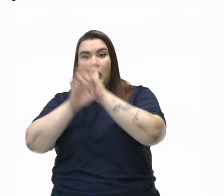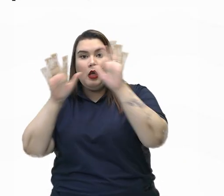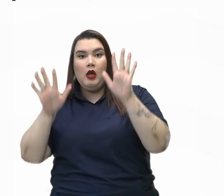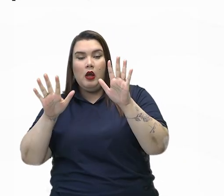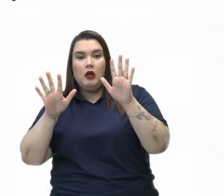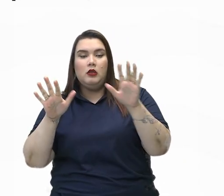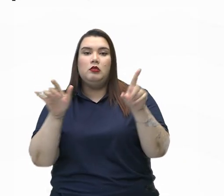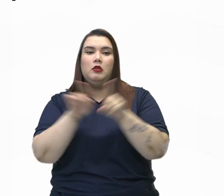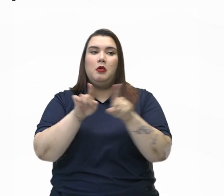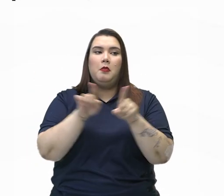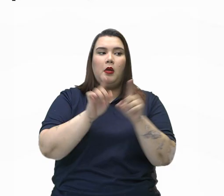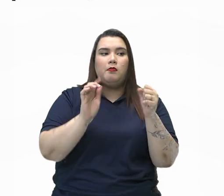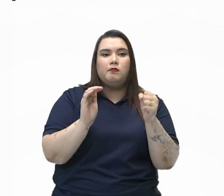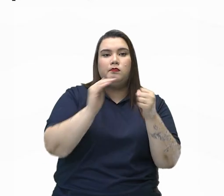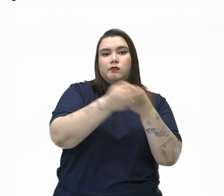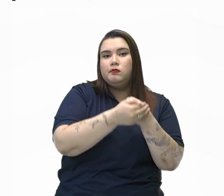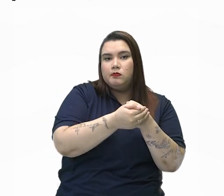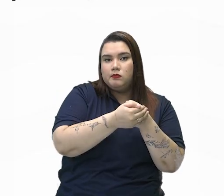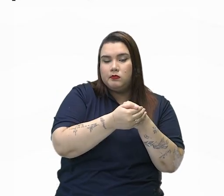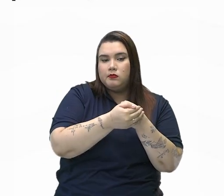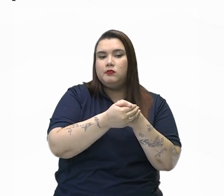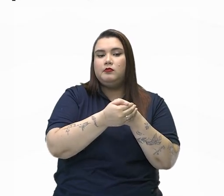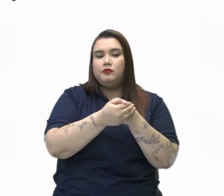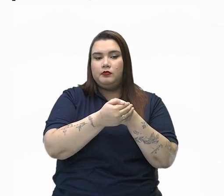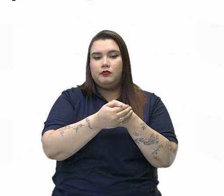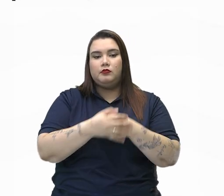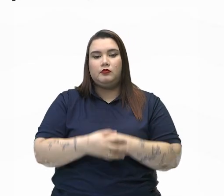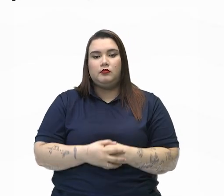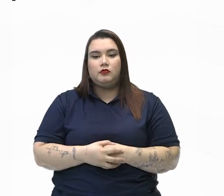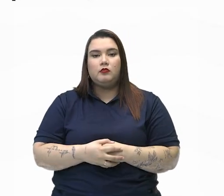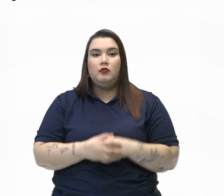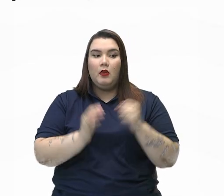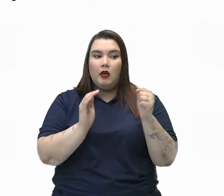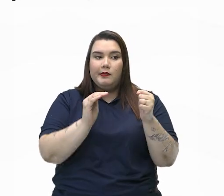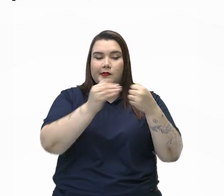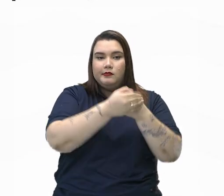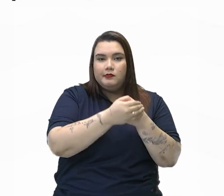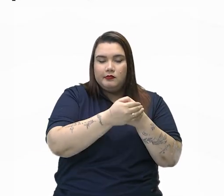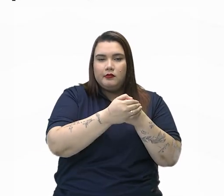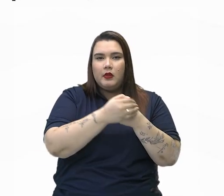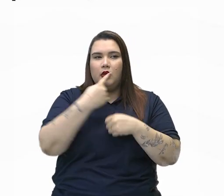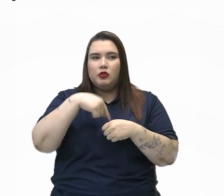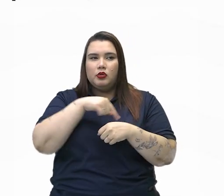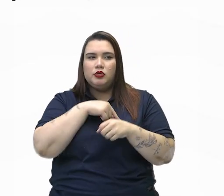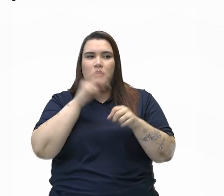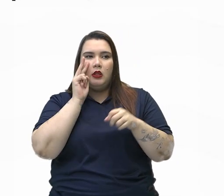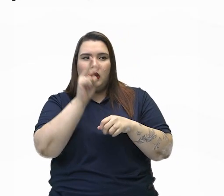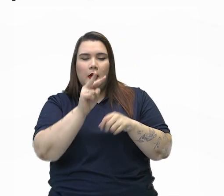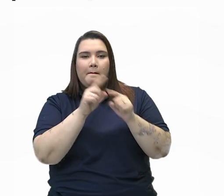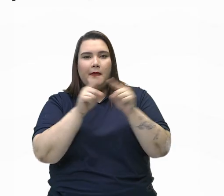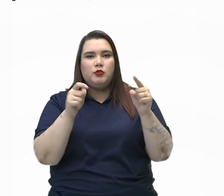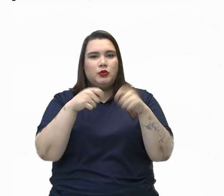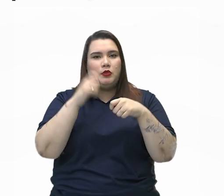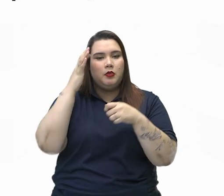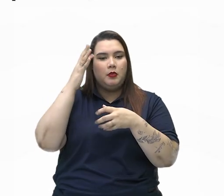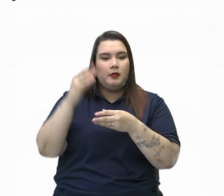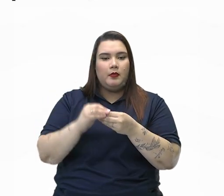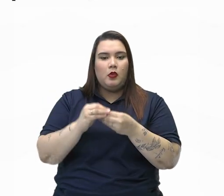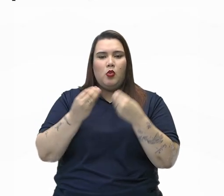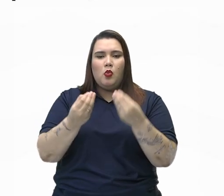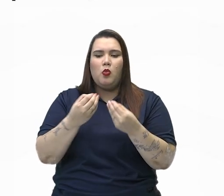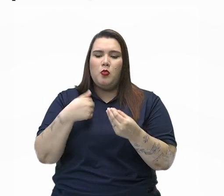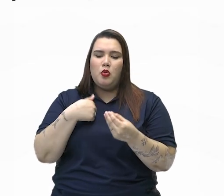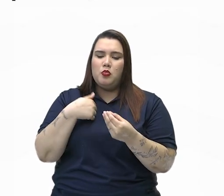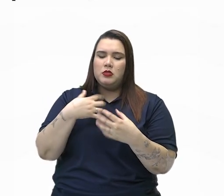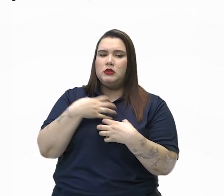mensagem explícita quanto a implícita, aquela que fica nas entrelinhas. Como ela me